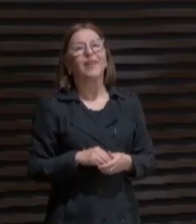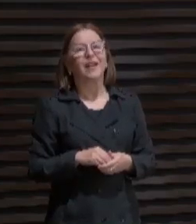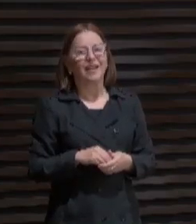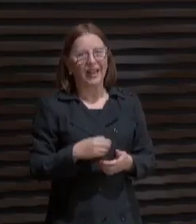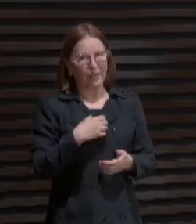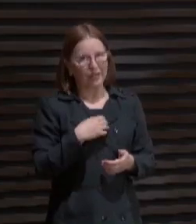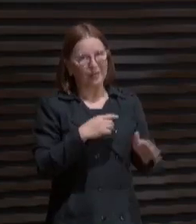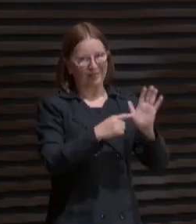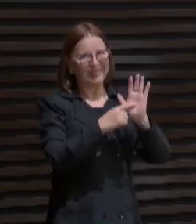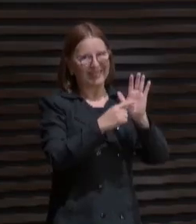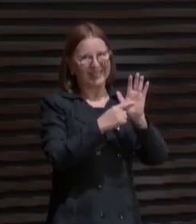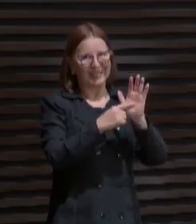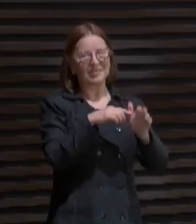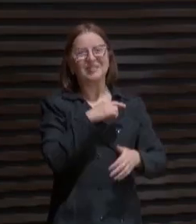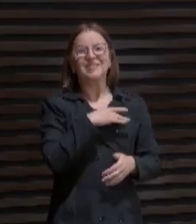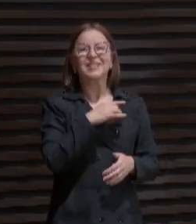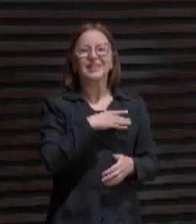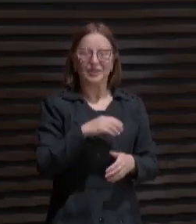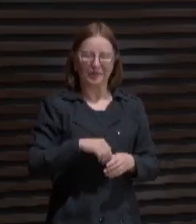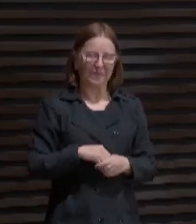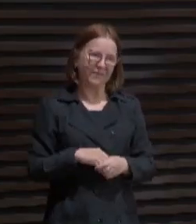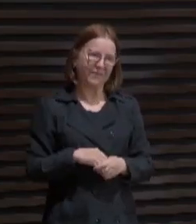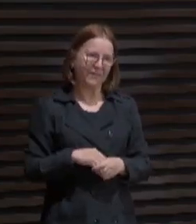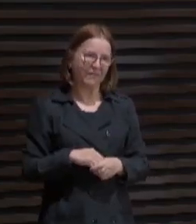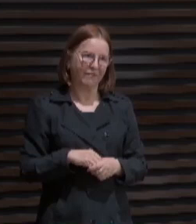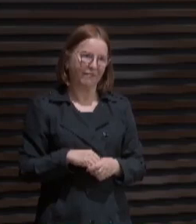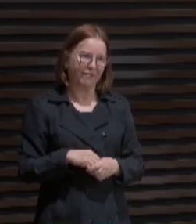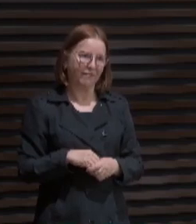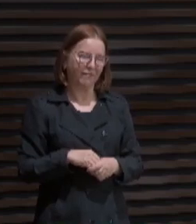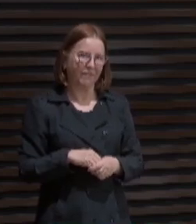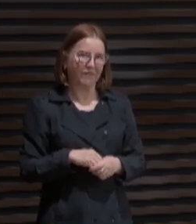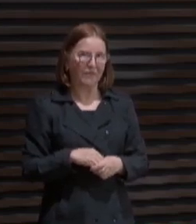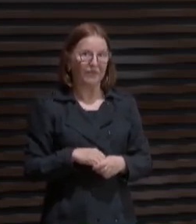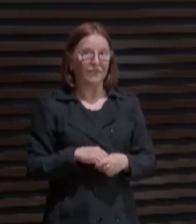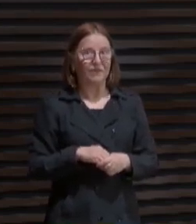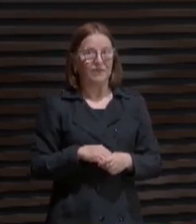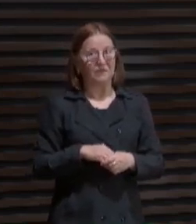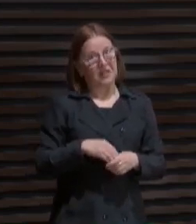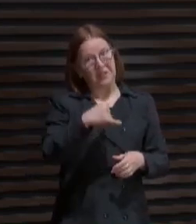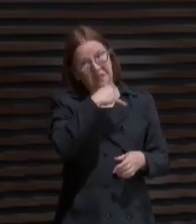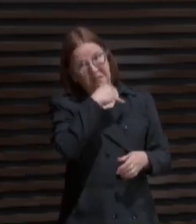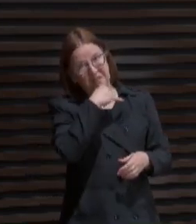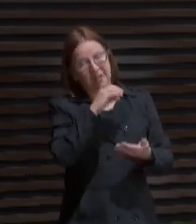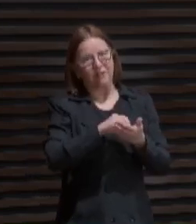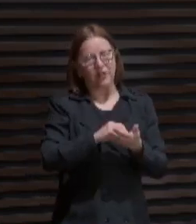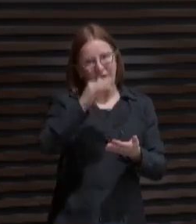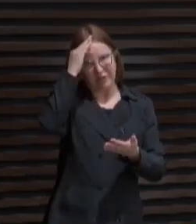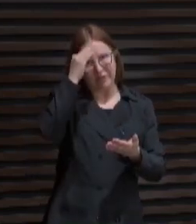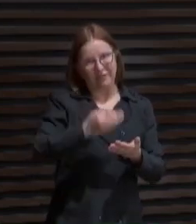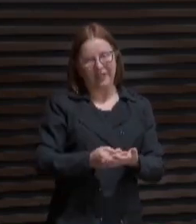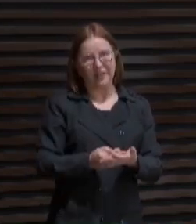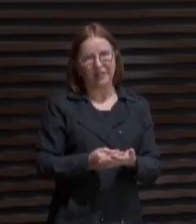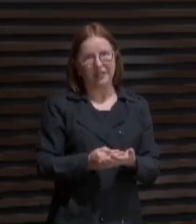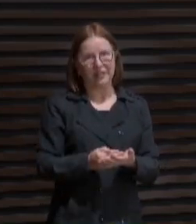Cristo: o medo. Assim, além de tristeza e falta de fé já evidenciadas, a